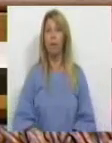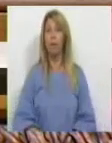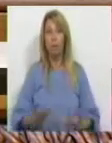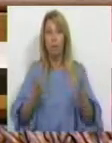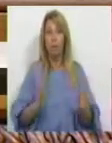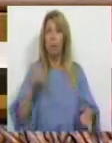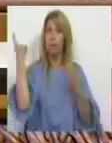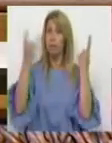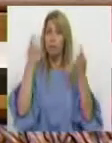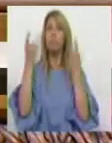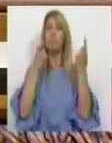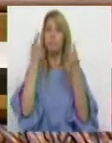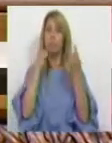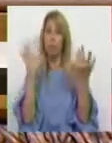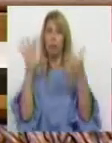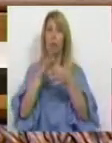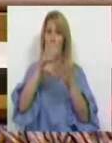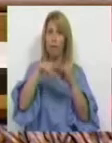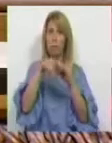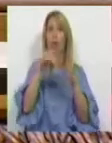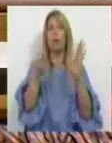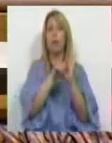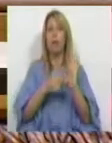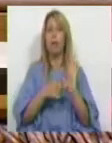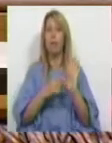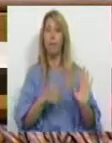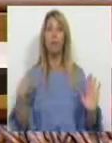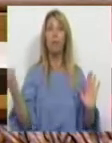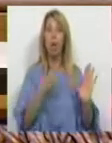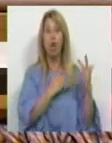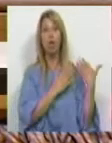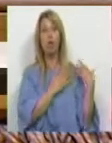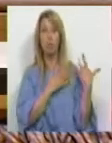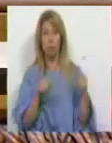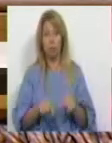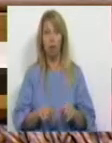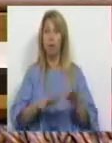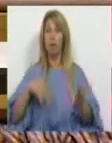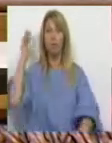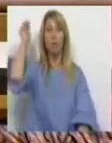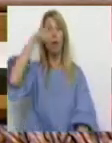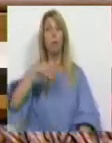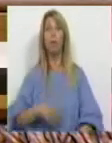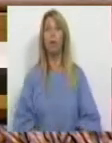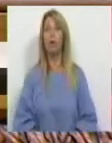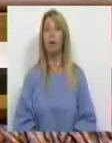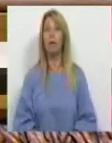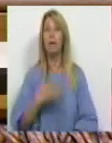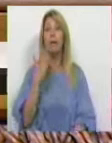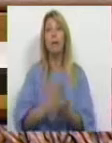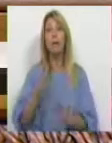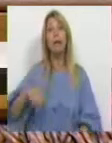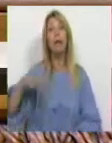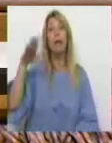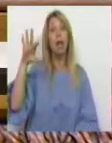de ser consideradas na lei. É a nossa responsabilidade como Assembleia da República. E até aos 18